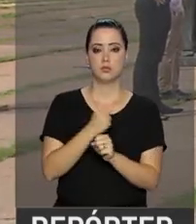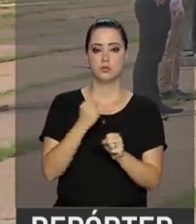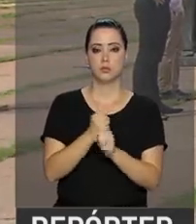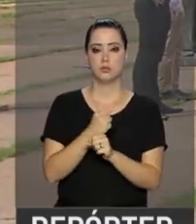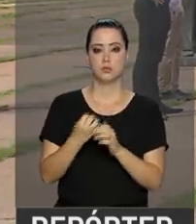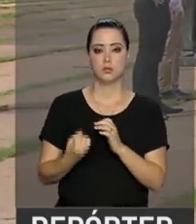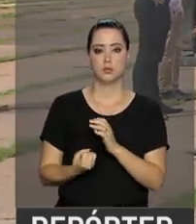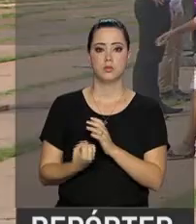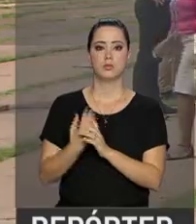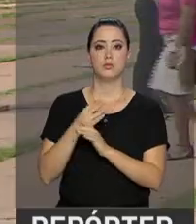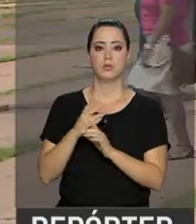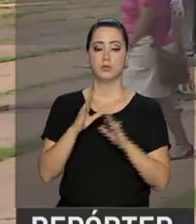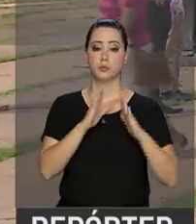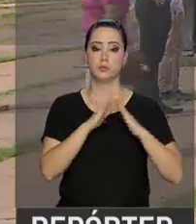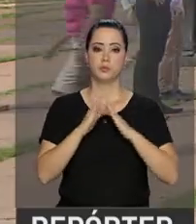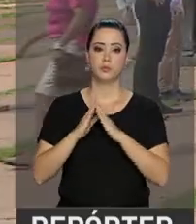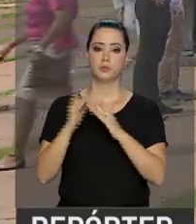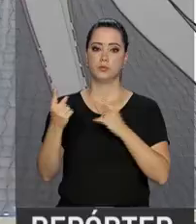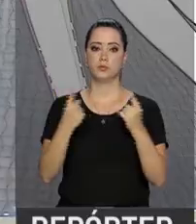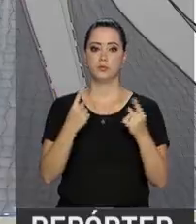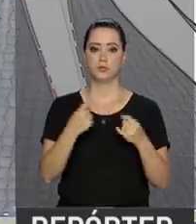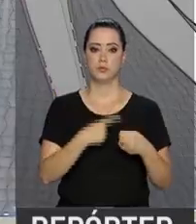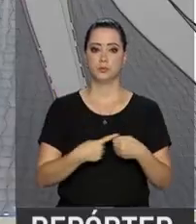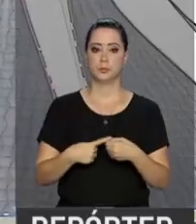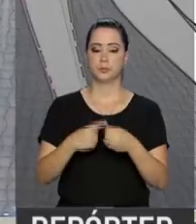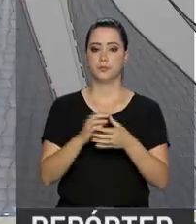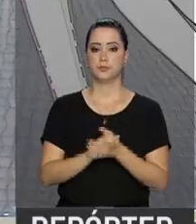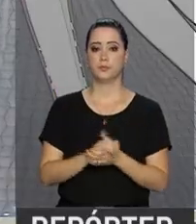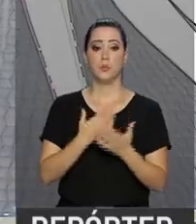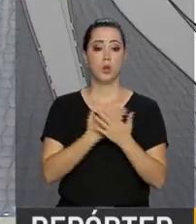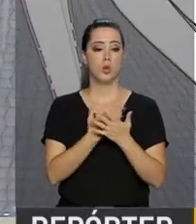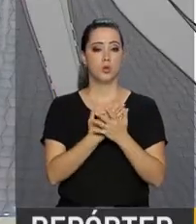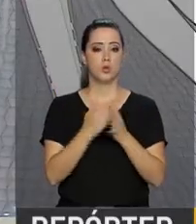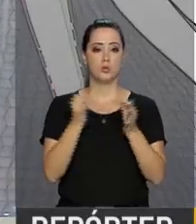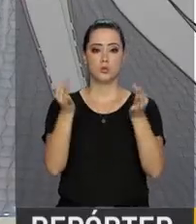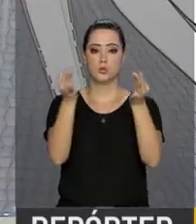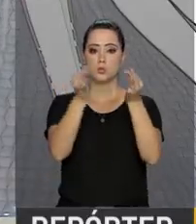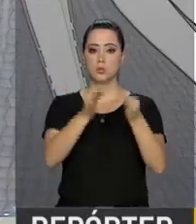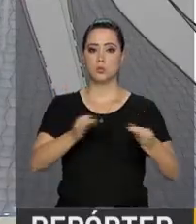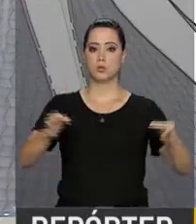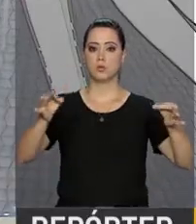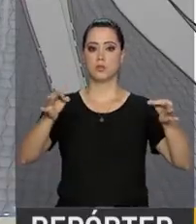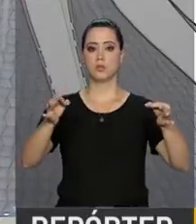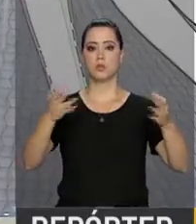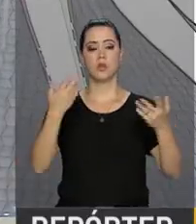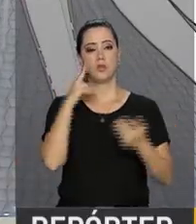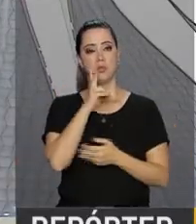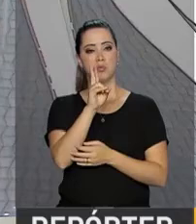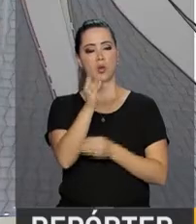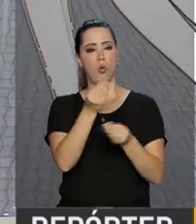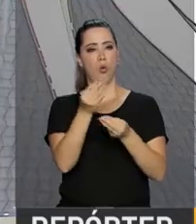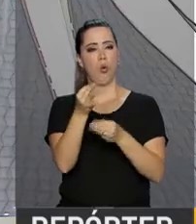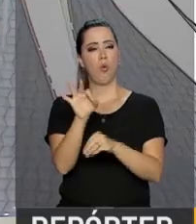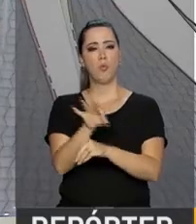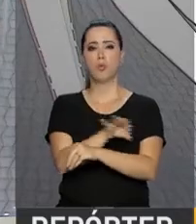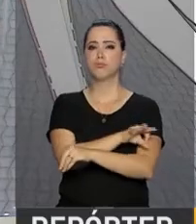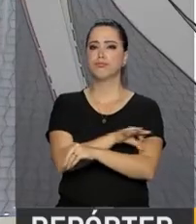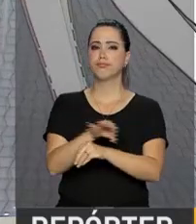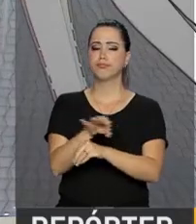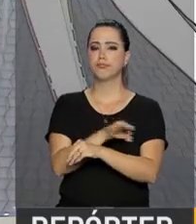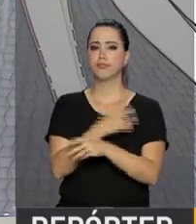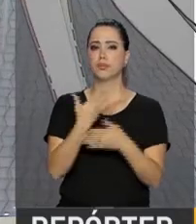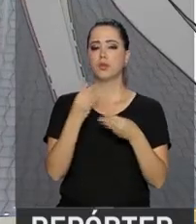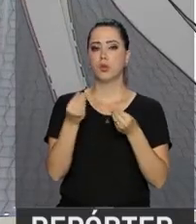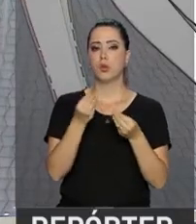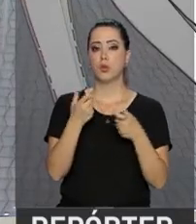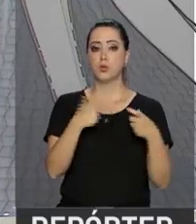gera para os moradores de cada cidade. Estudar as formas, a arquitetura, conhecer a história, os pontos